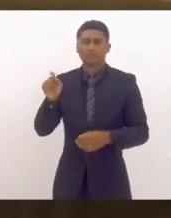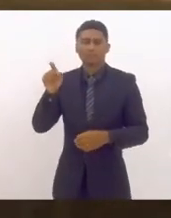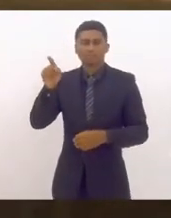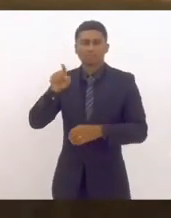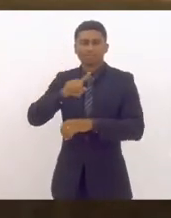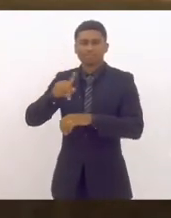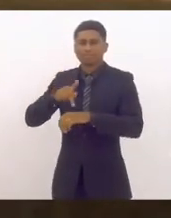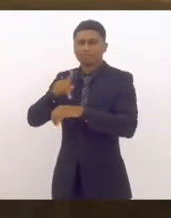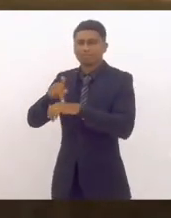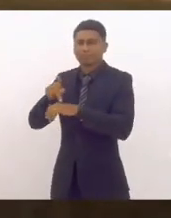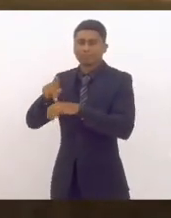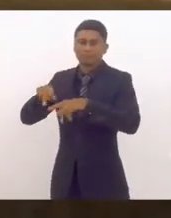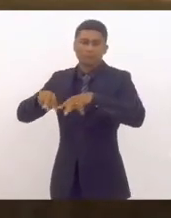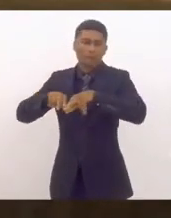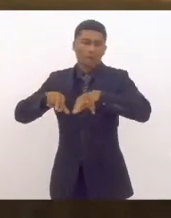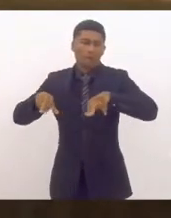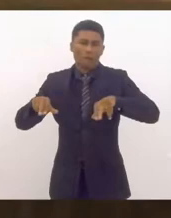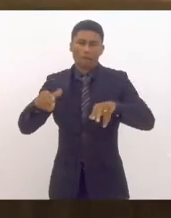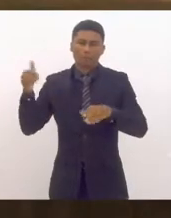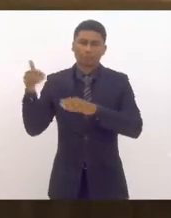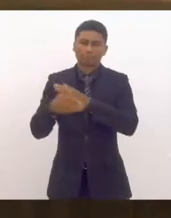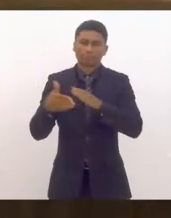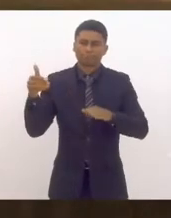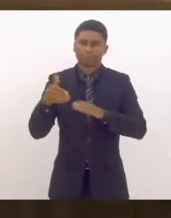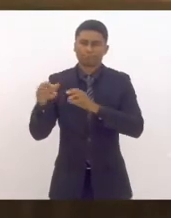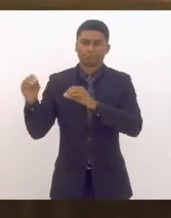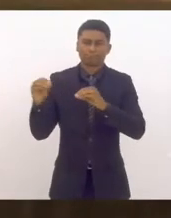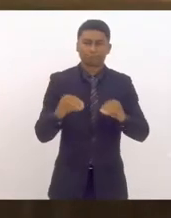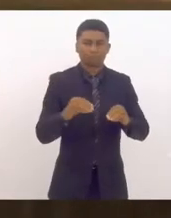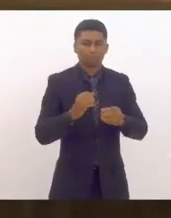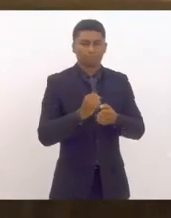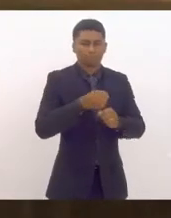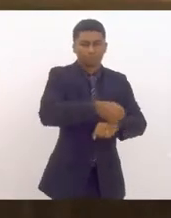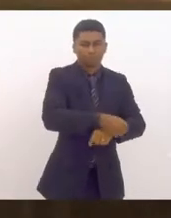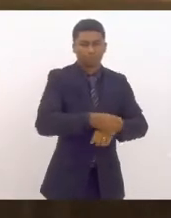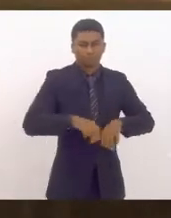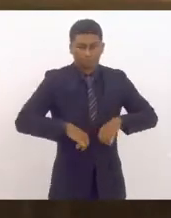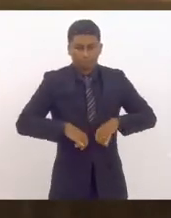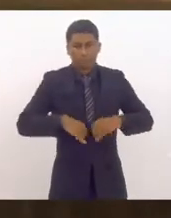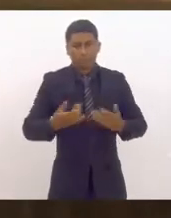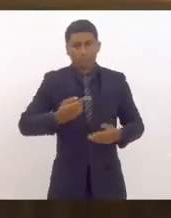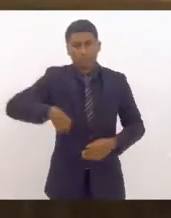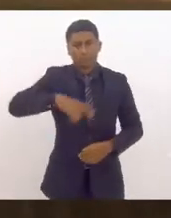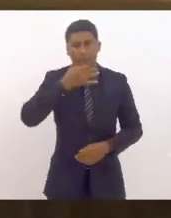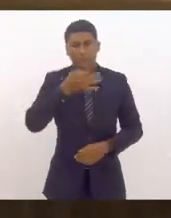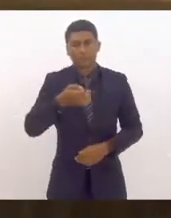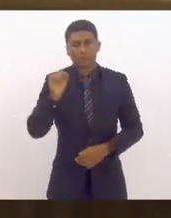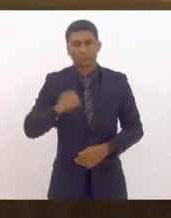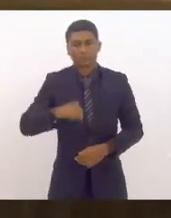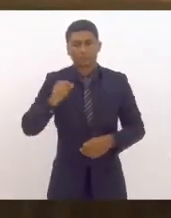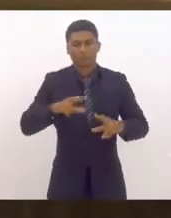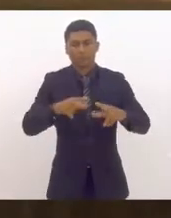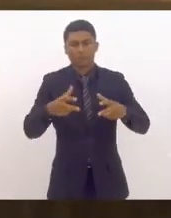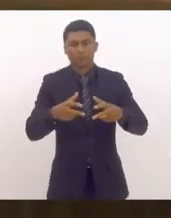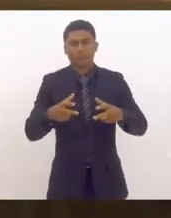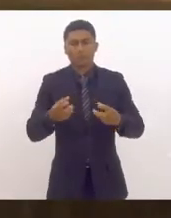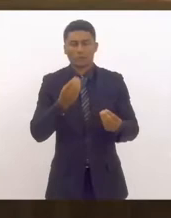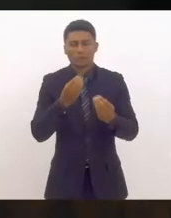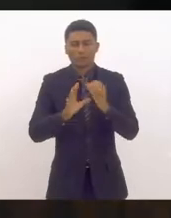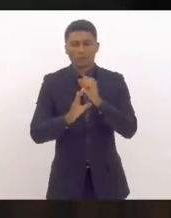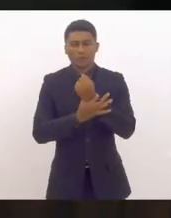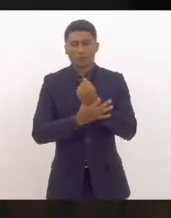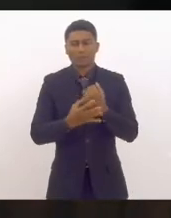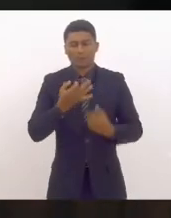diversos países de África, vieram aqui escravizados. Então, o nosso parecer é favorável em nome da Comissão de Segurança Alimentar.